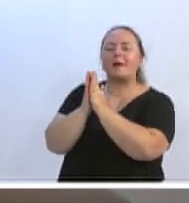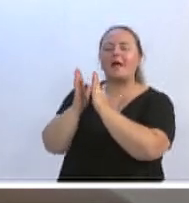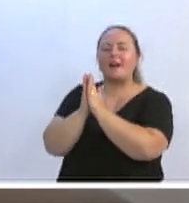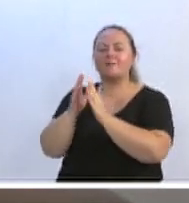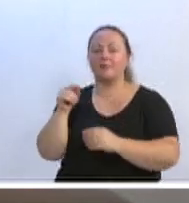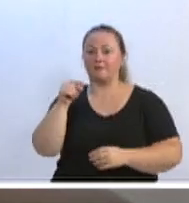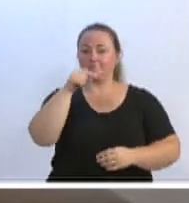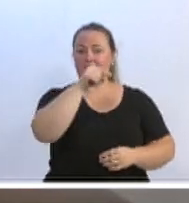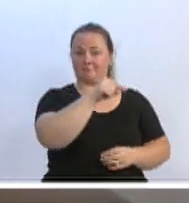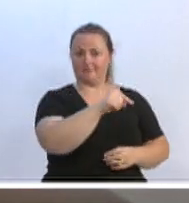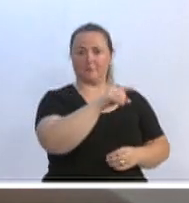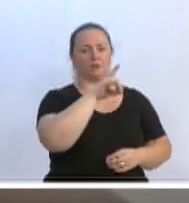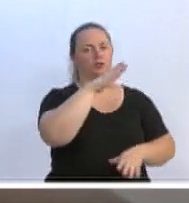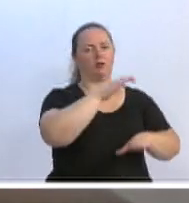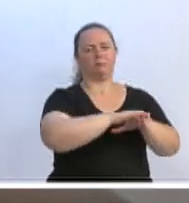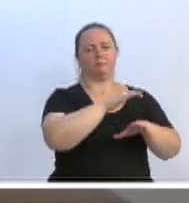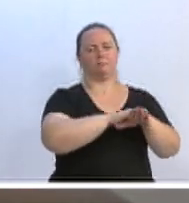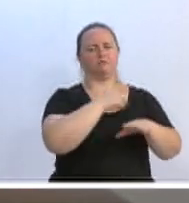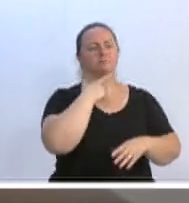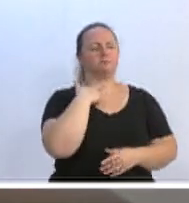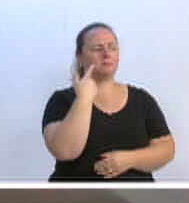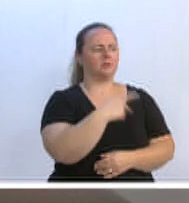era a sua vontade.